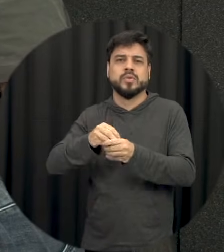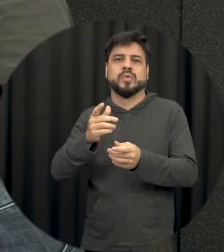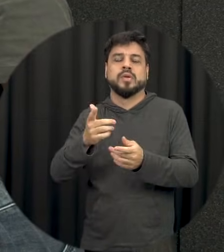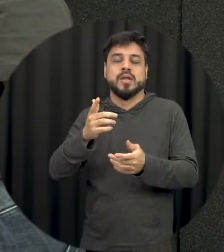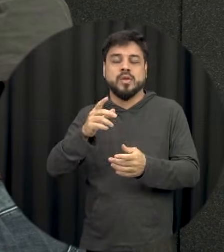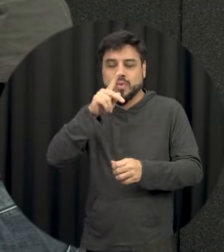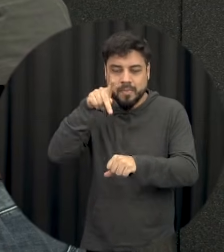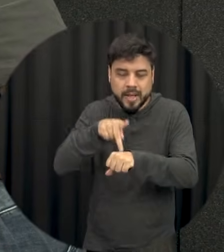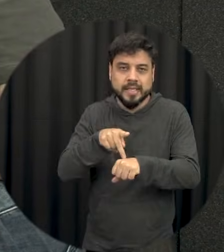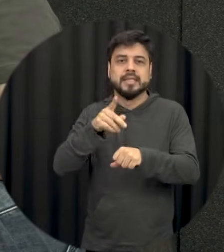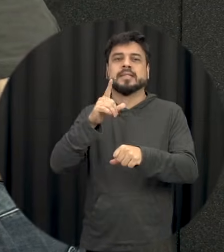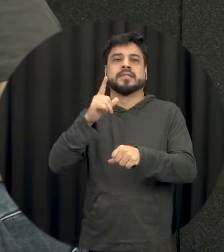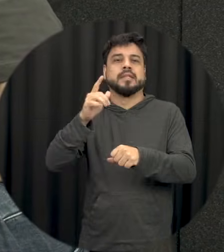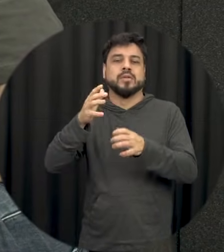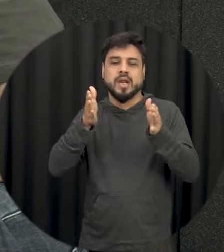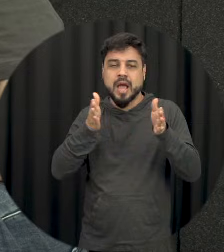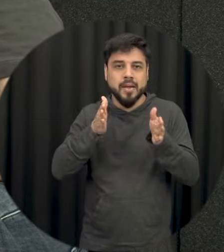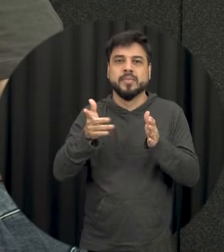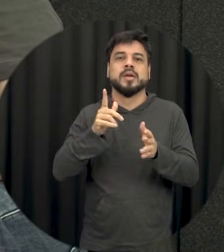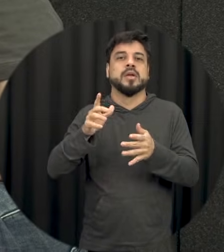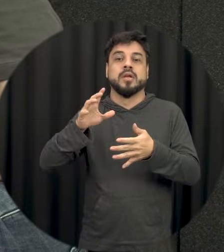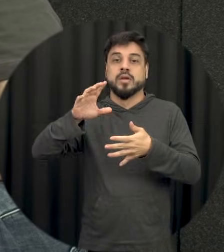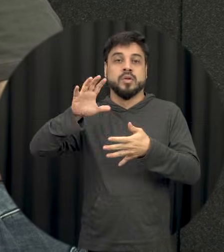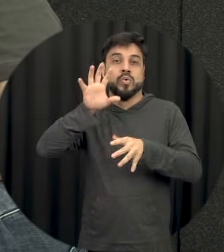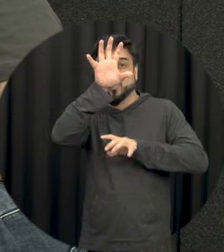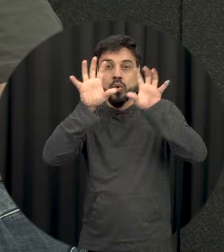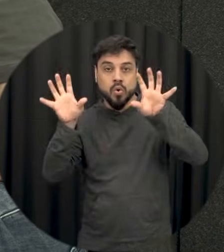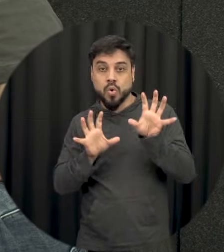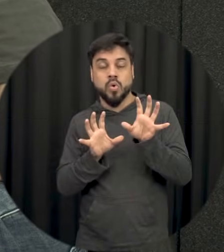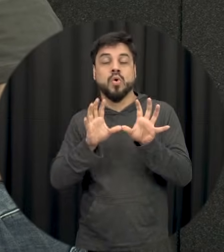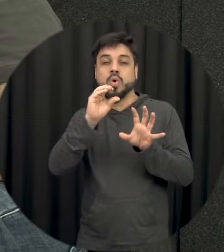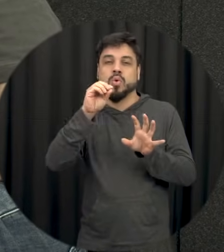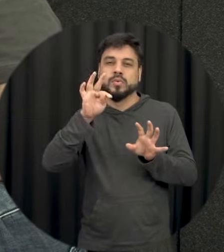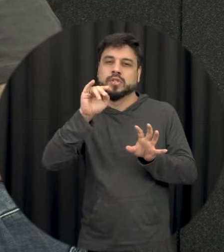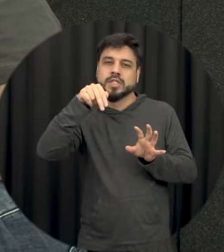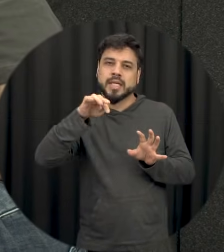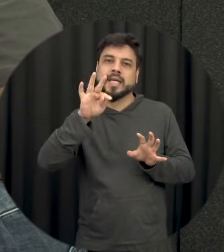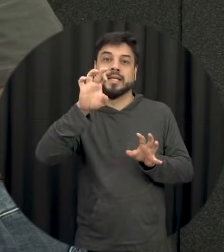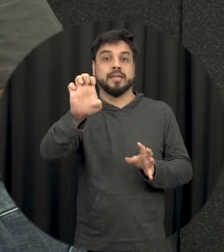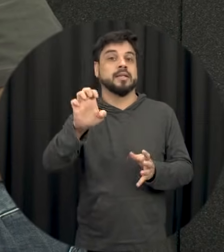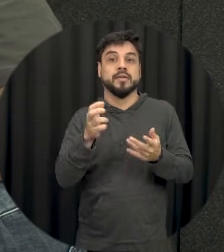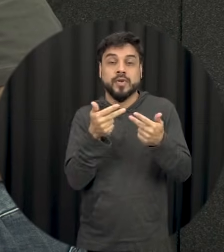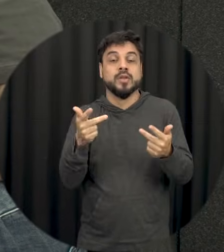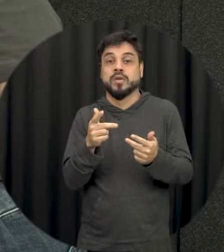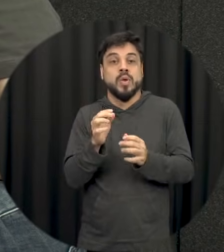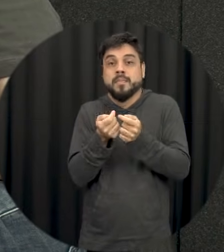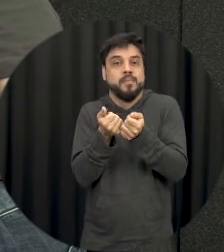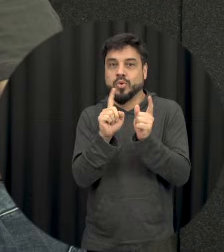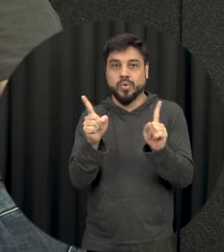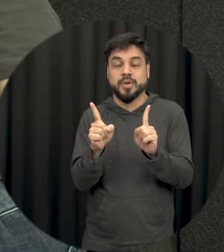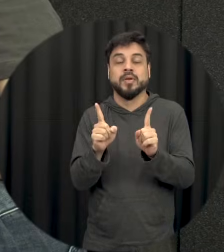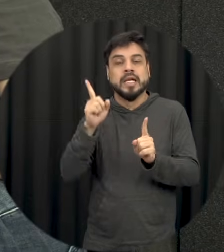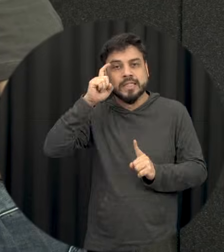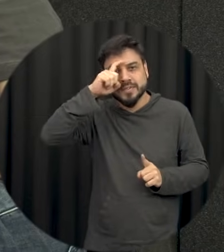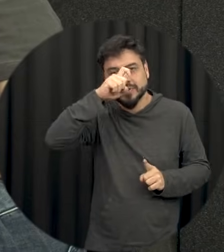dependendo. Não é pouca coisa. Então muito difícil você pretender dar conta de